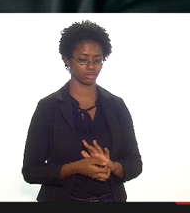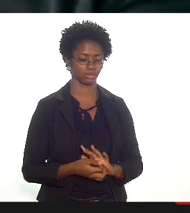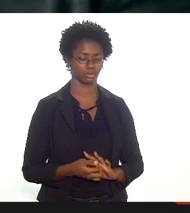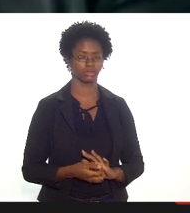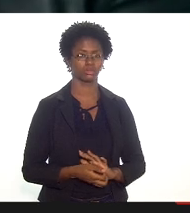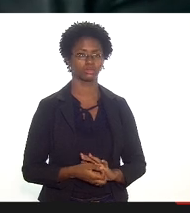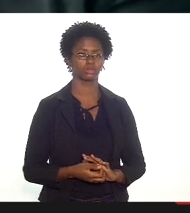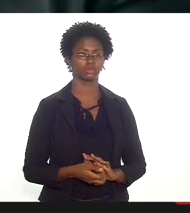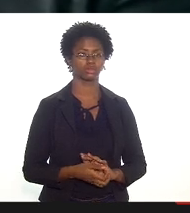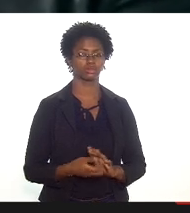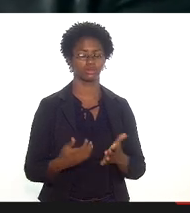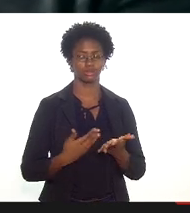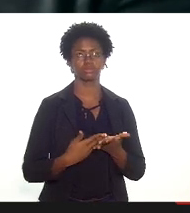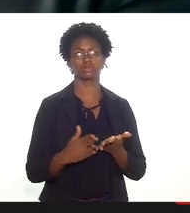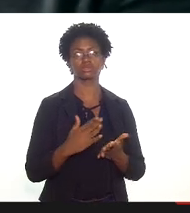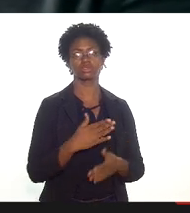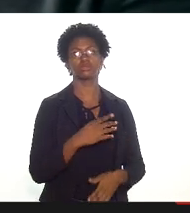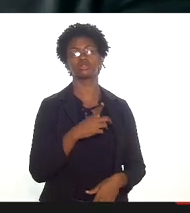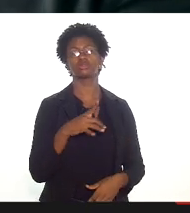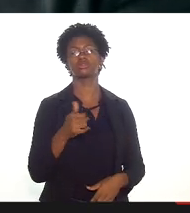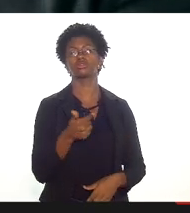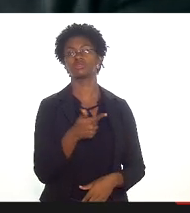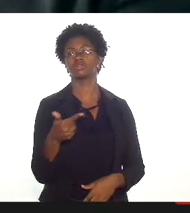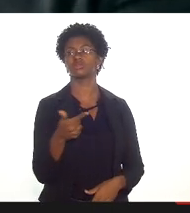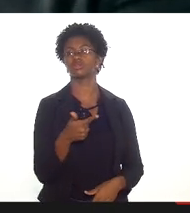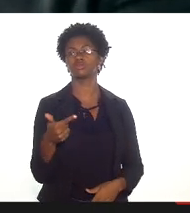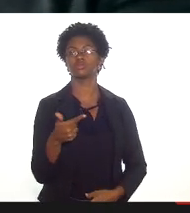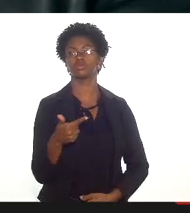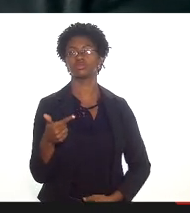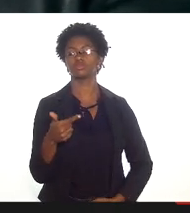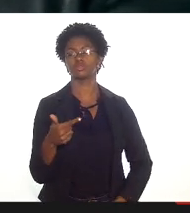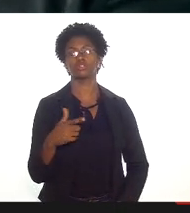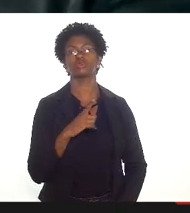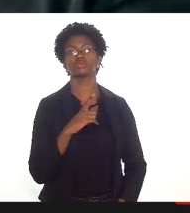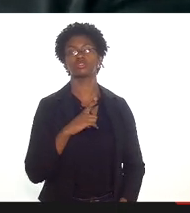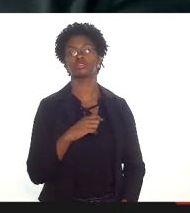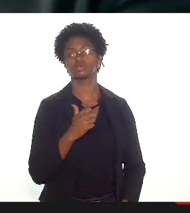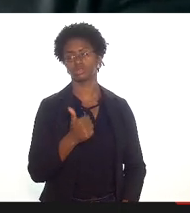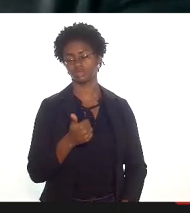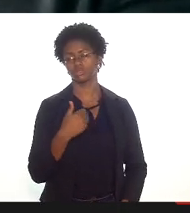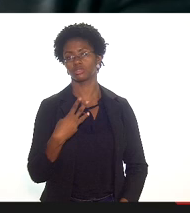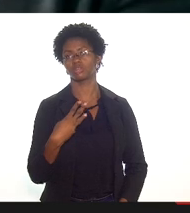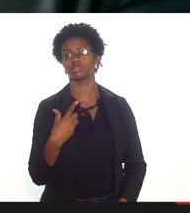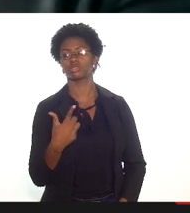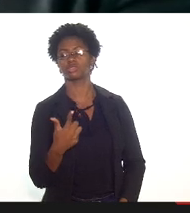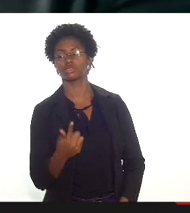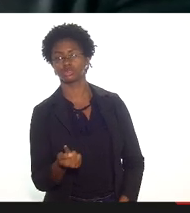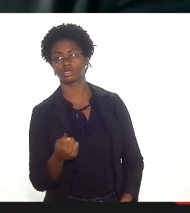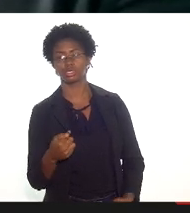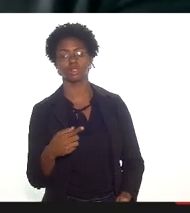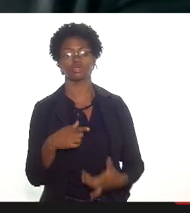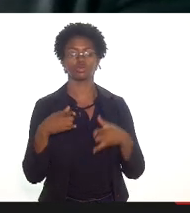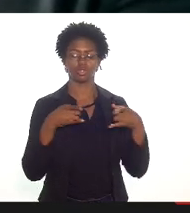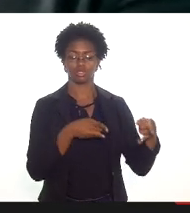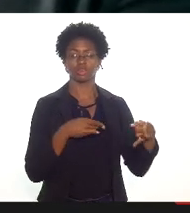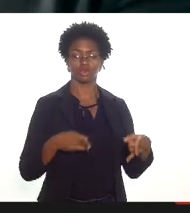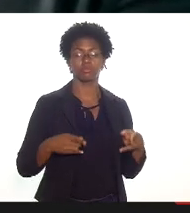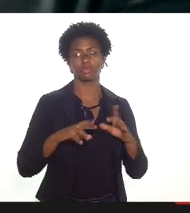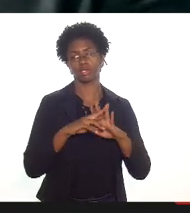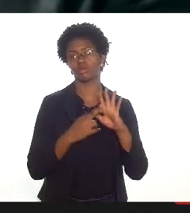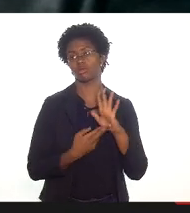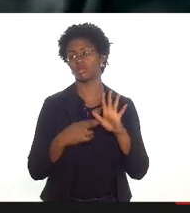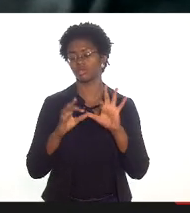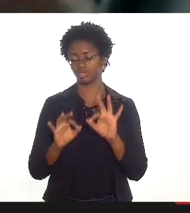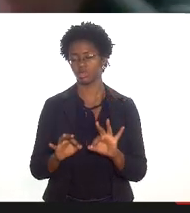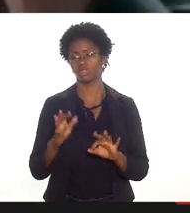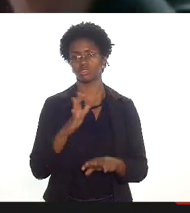a partir do dia 22/3, em que a gente tinha 137 leitos para regulação, no total, tá? Leitos